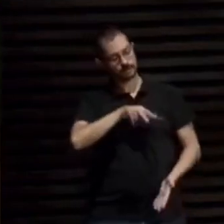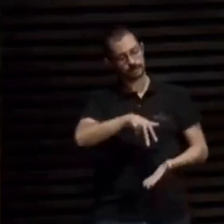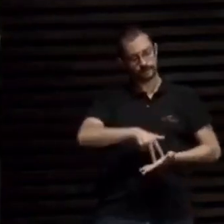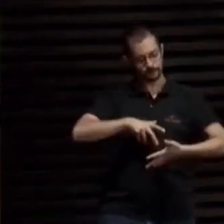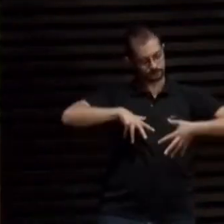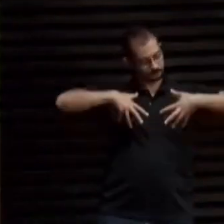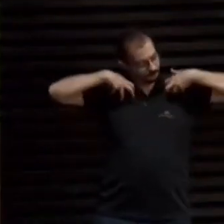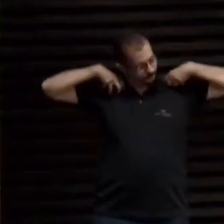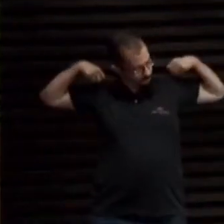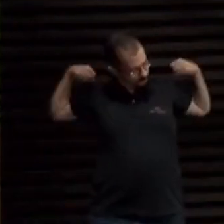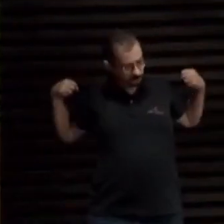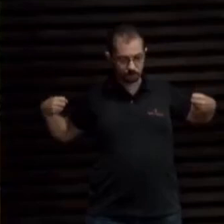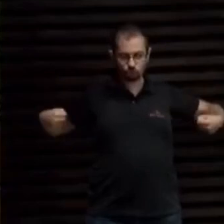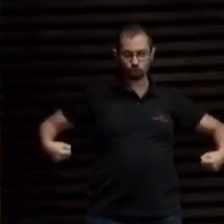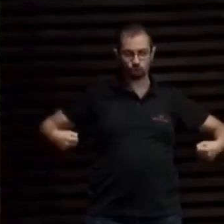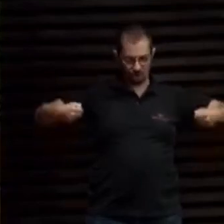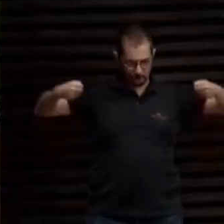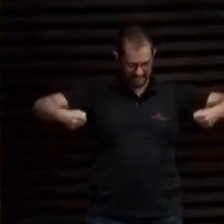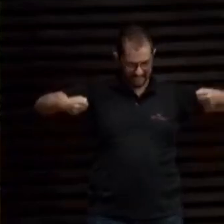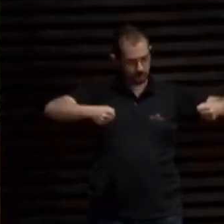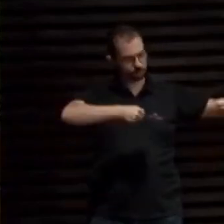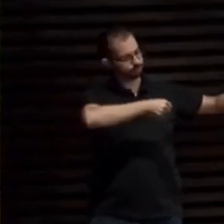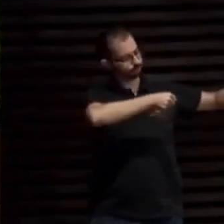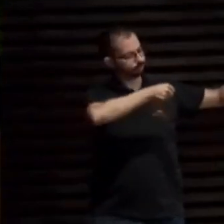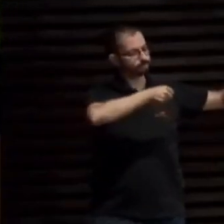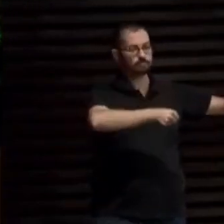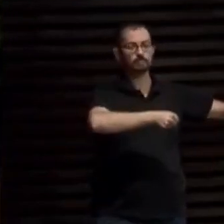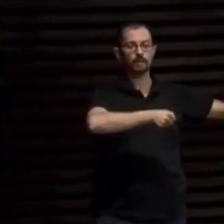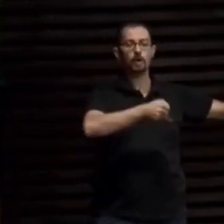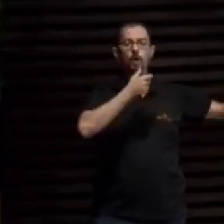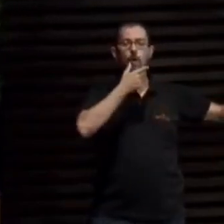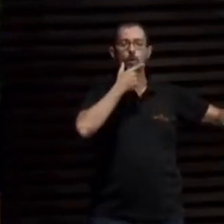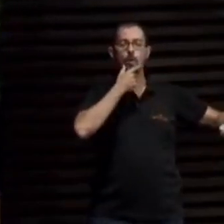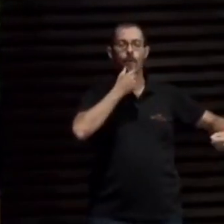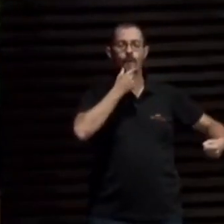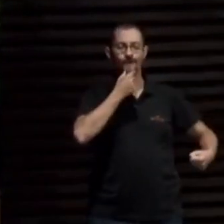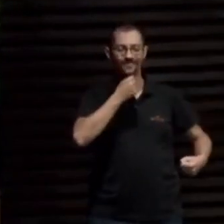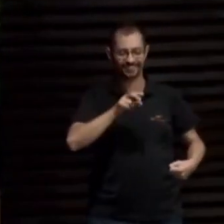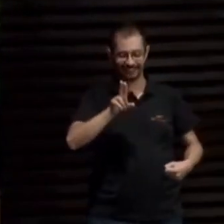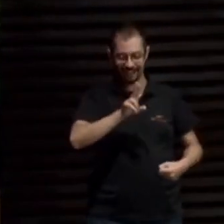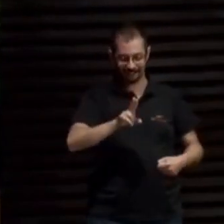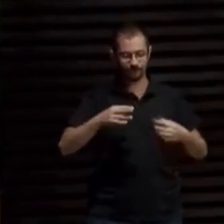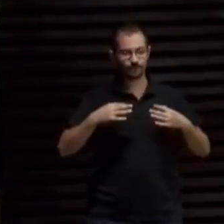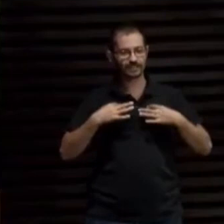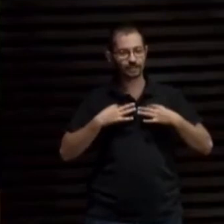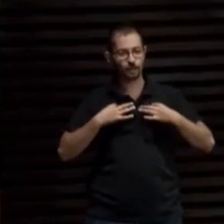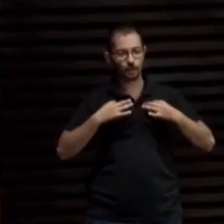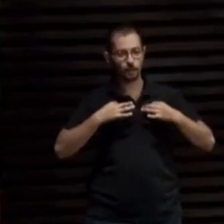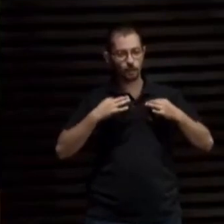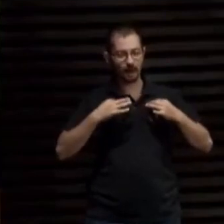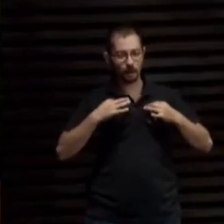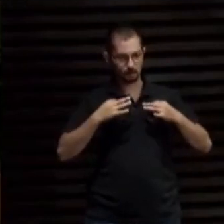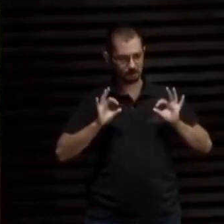as costas. Ele estava vestido com a roupa clerical. Ele era o cardeal de